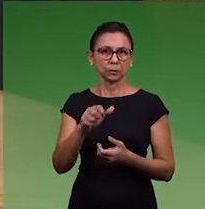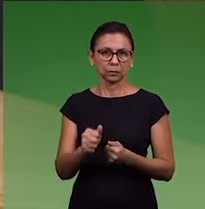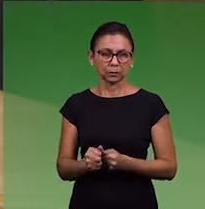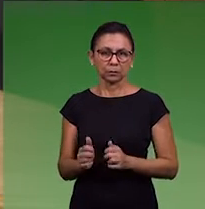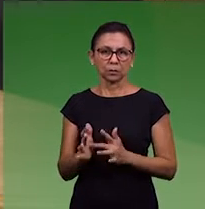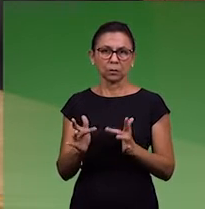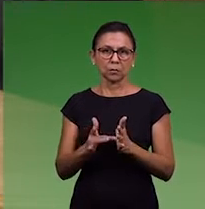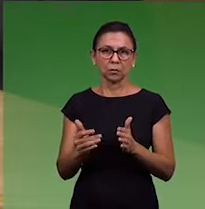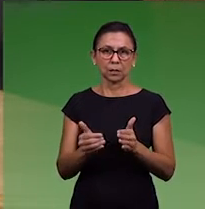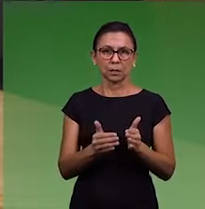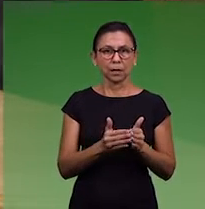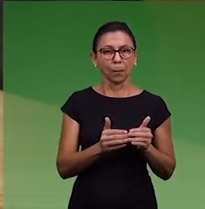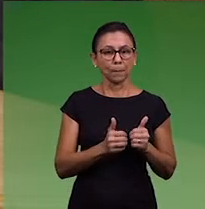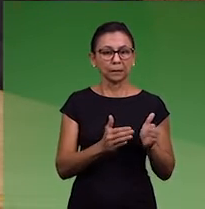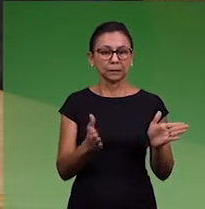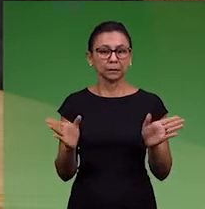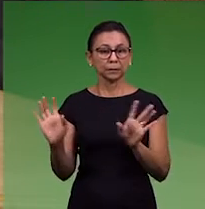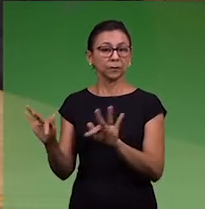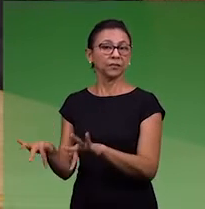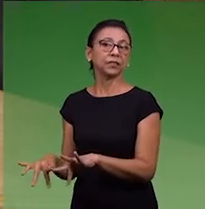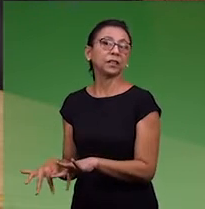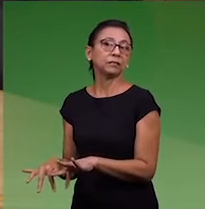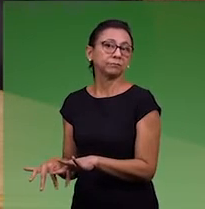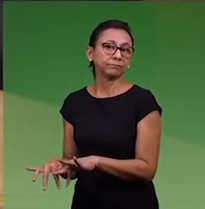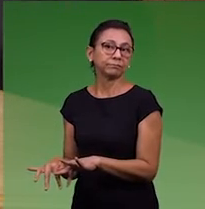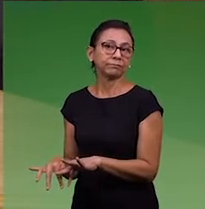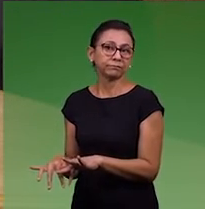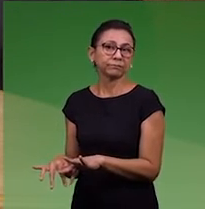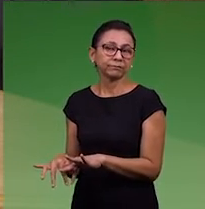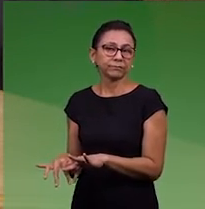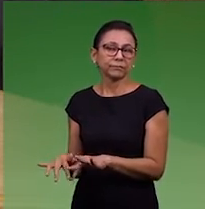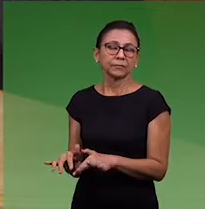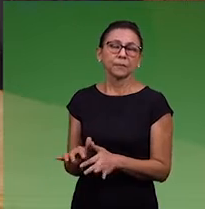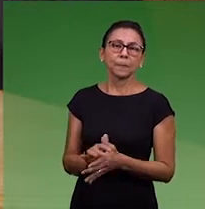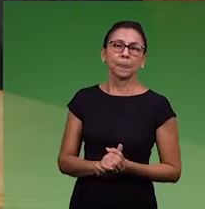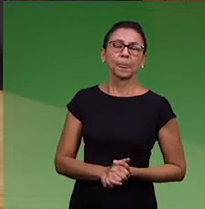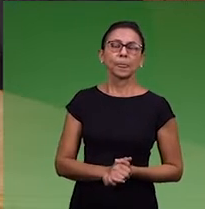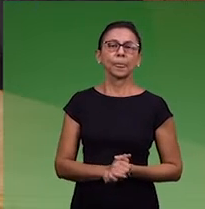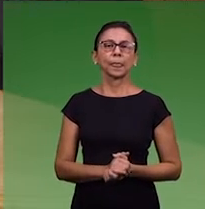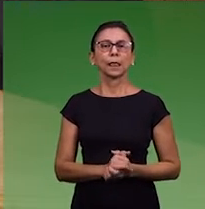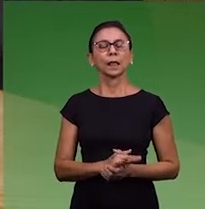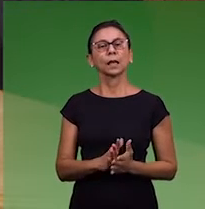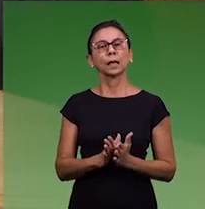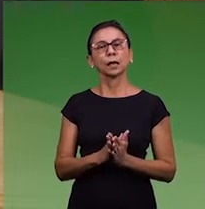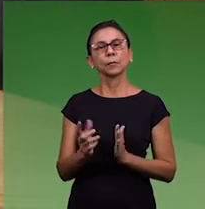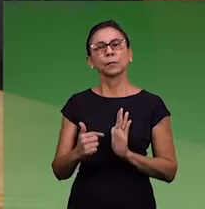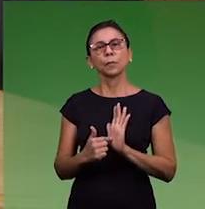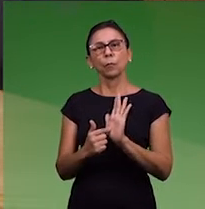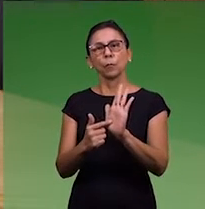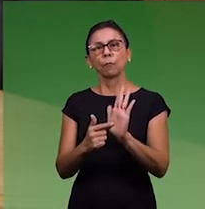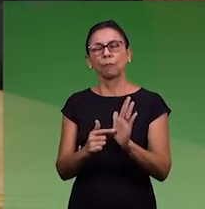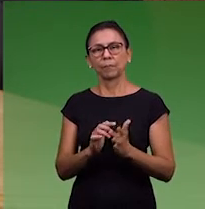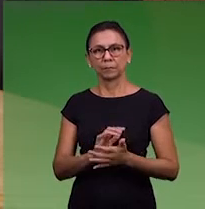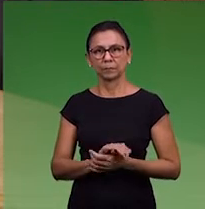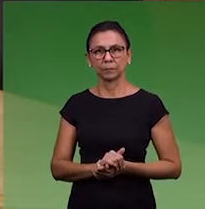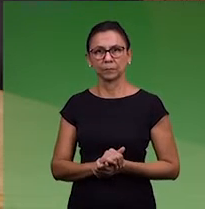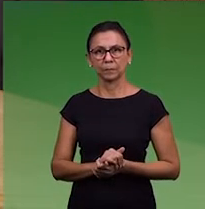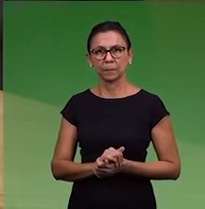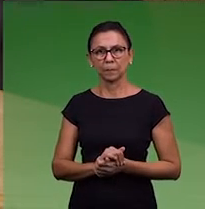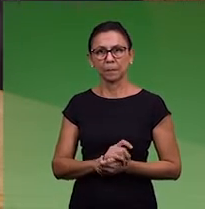ele é o alfa e o ômega, o princípio e o fim. Você imagina que a Bíblia diz assim acerca dele, tudo que foi